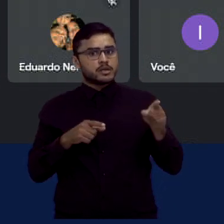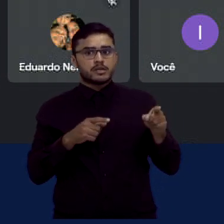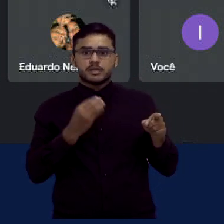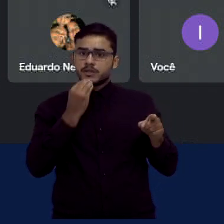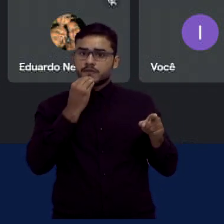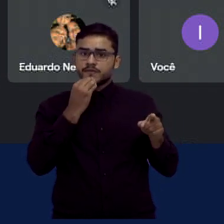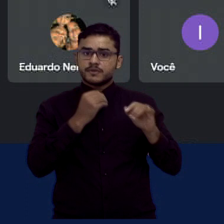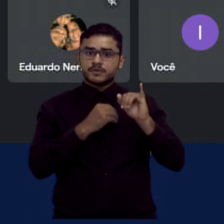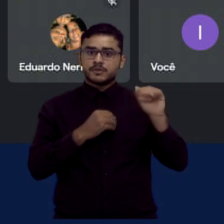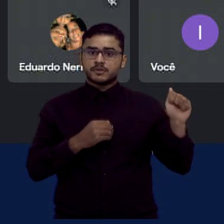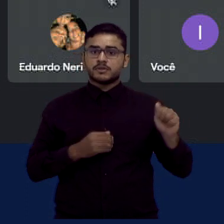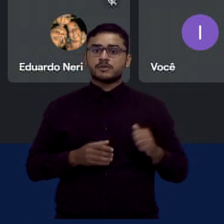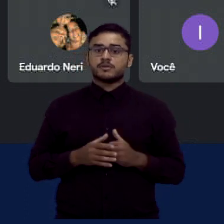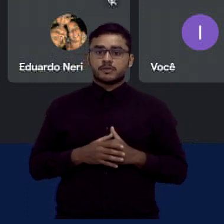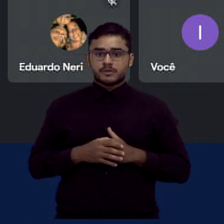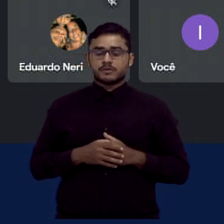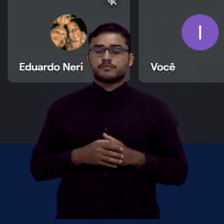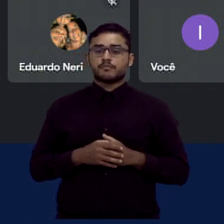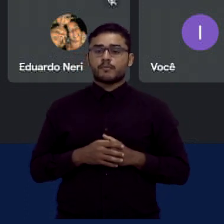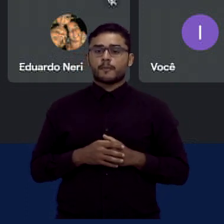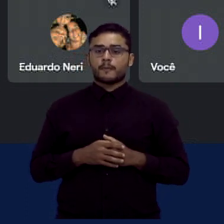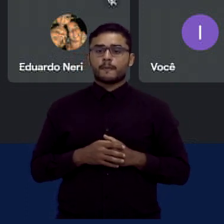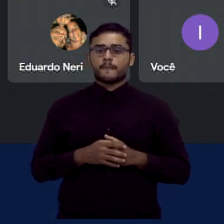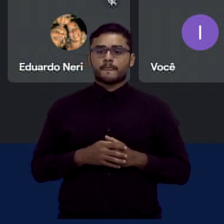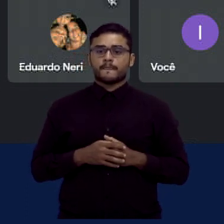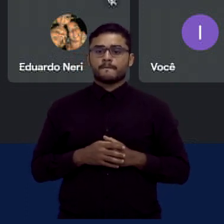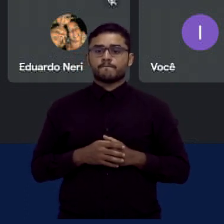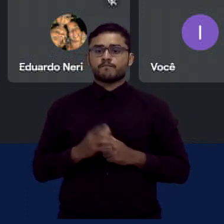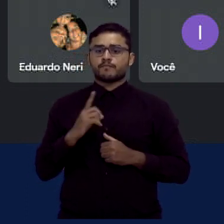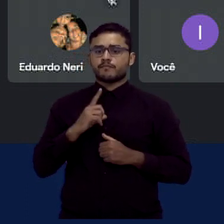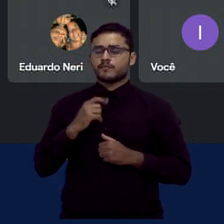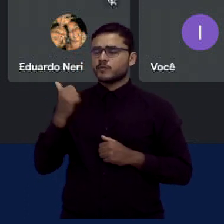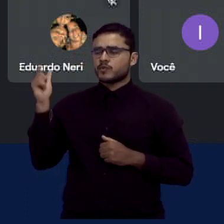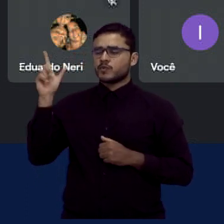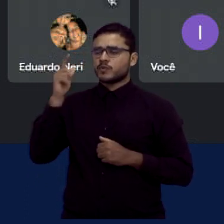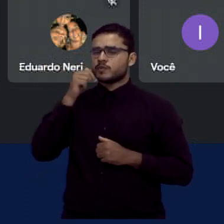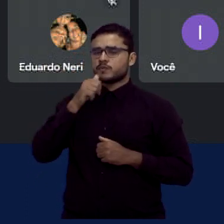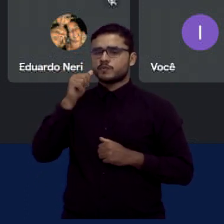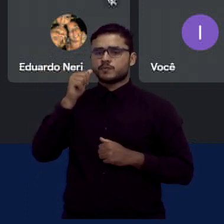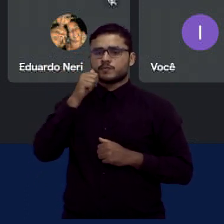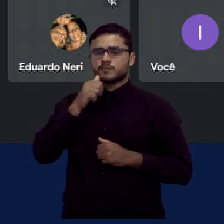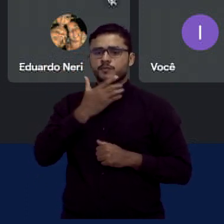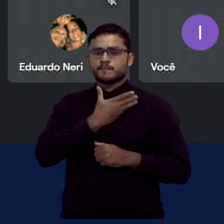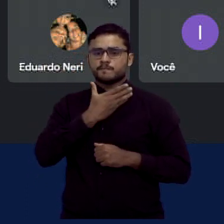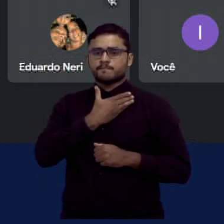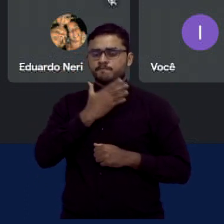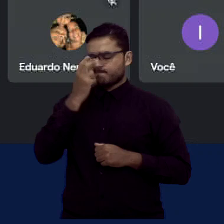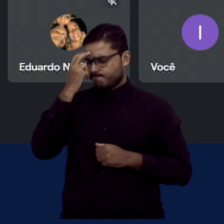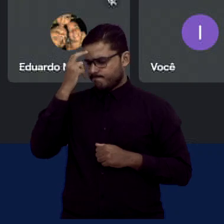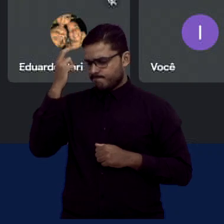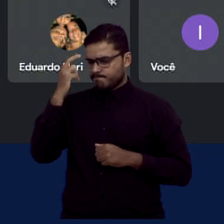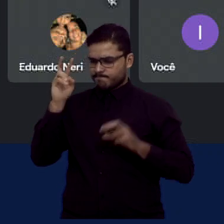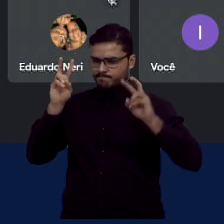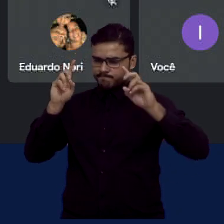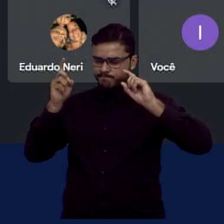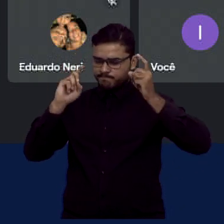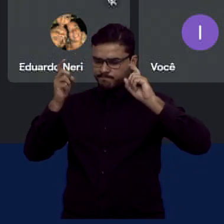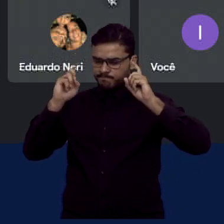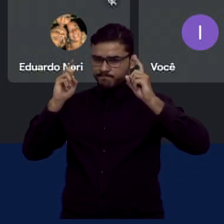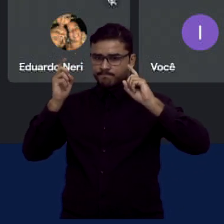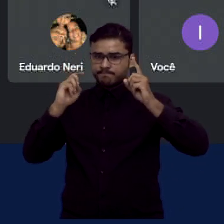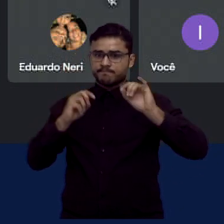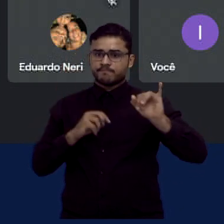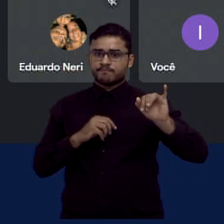Certo. Uma amiga, ela falou algo muito interessante. Uma pessoa bastante inteligente, uma discussão sobre IA. Ela disse o seguinte: